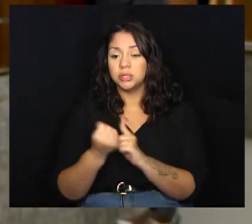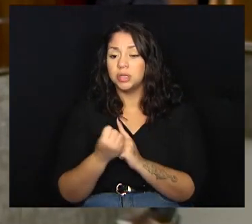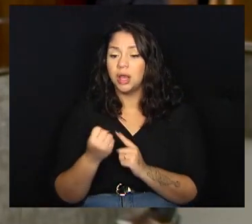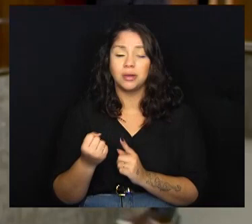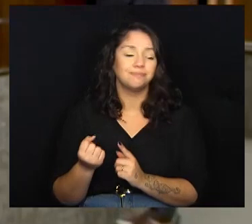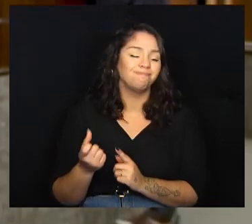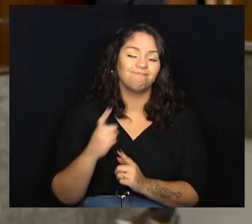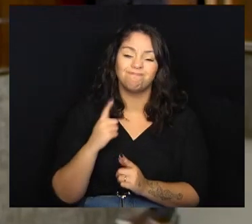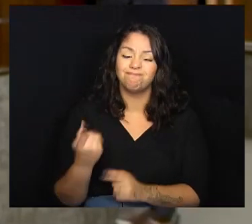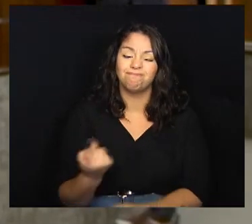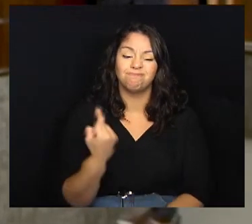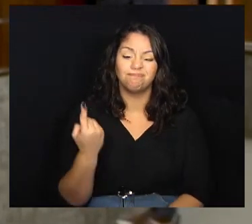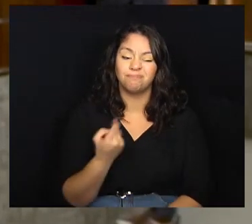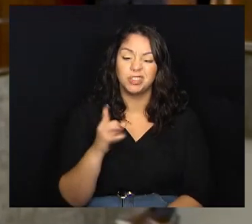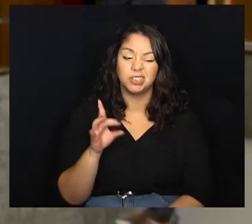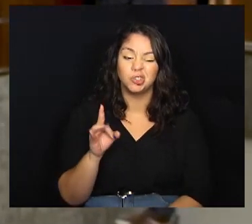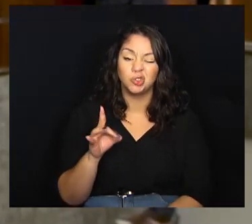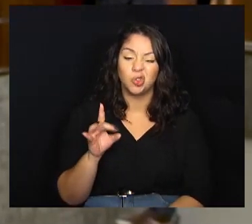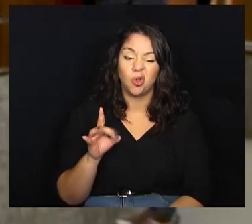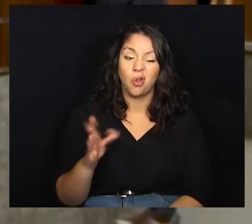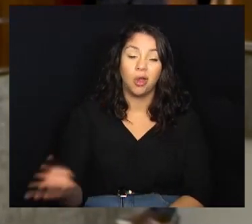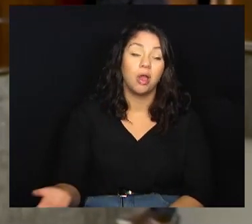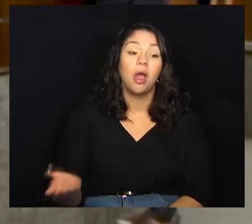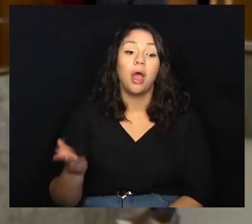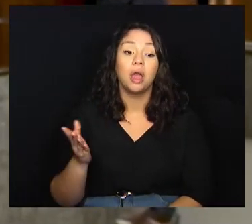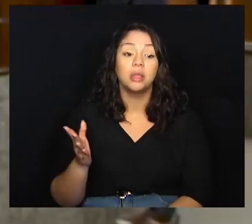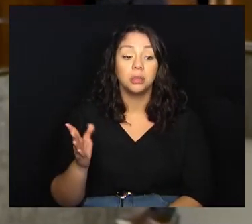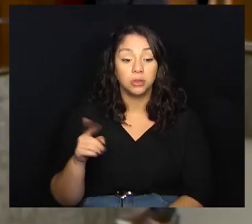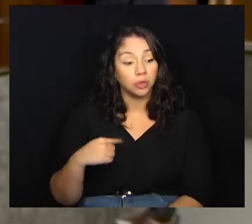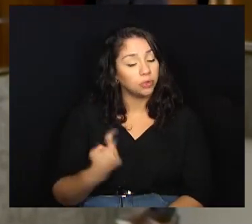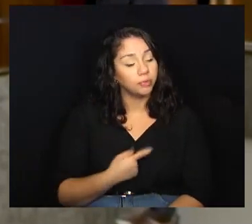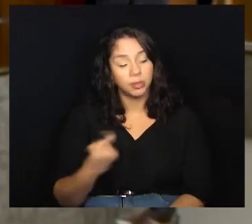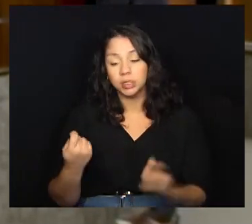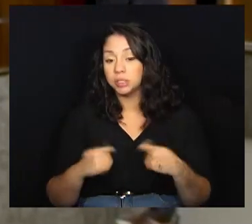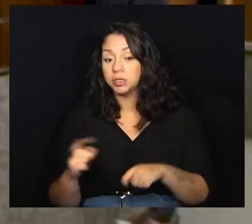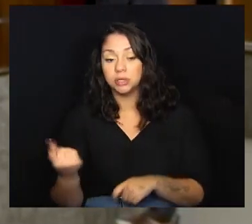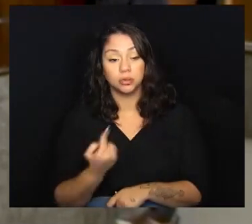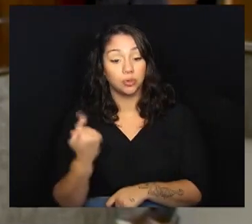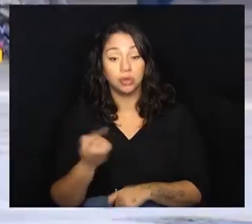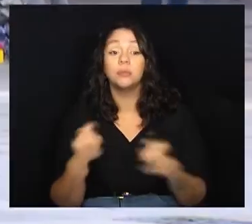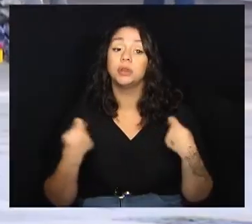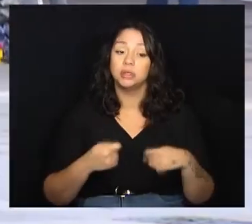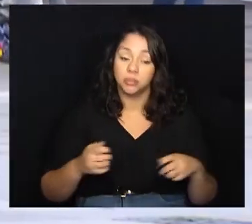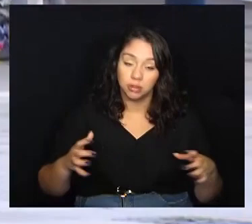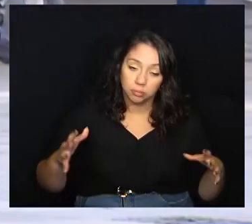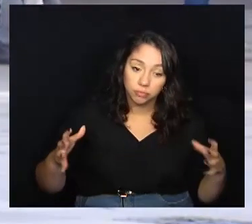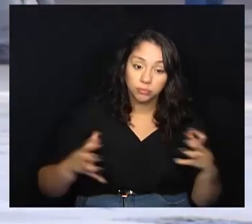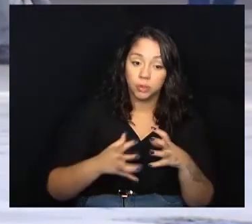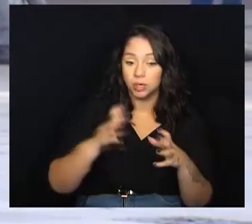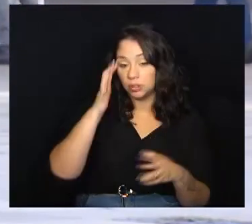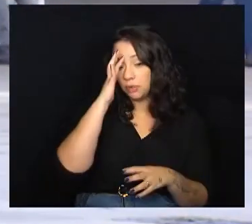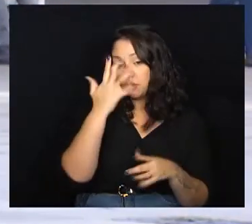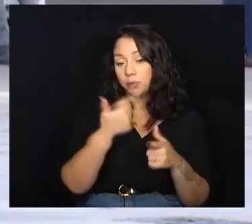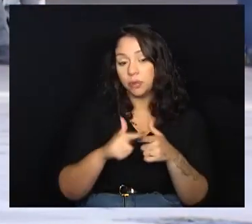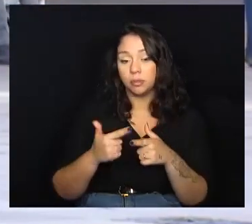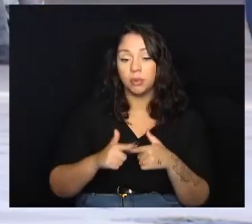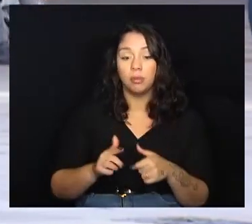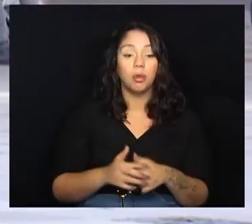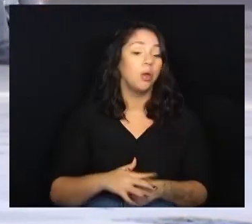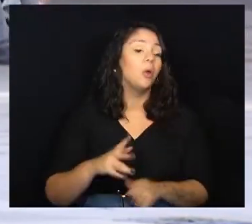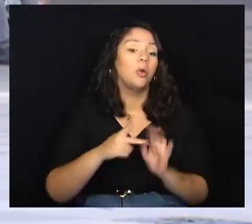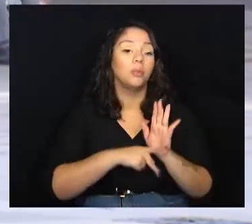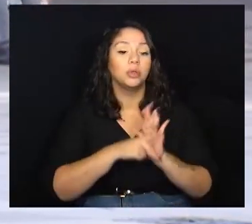trabalhar sozinha. E nós não precisamos desse trabalho sozinho, nós precisamos de um trabalho em conjunto para resolver o problema. O projeto de lei também tem